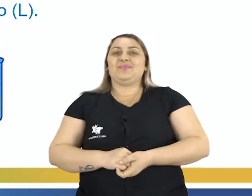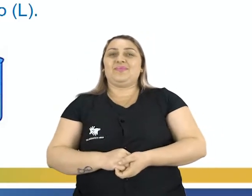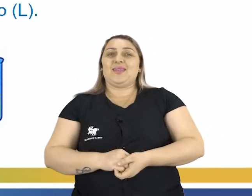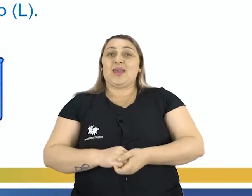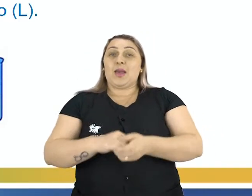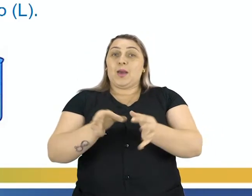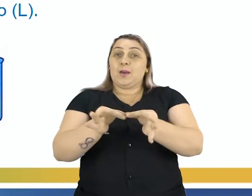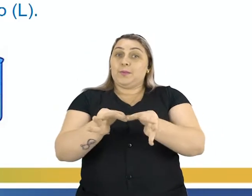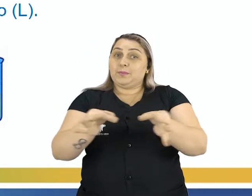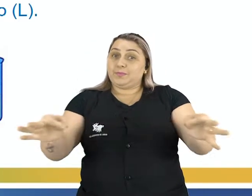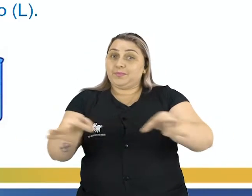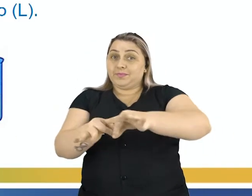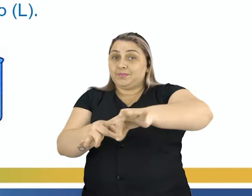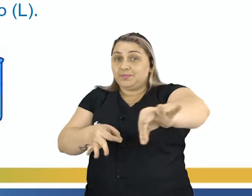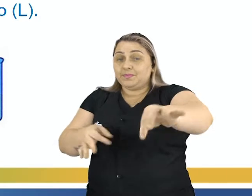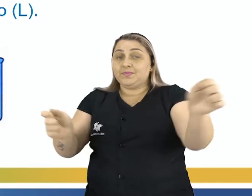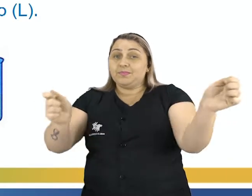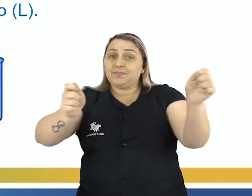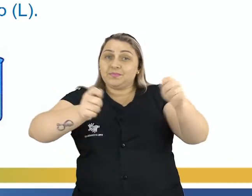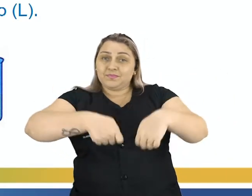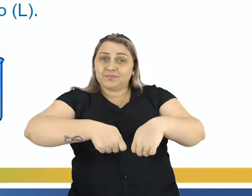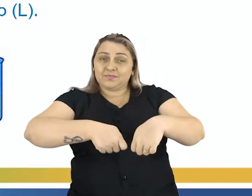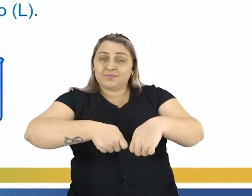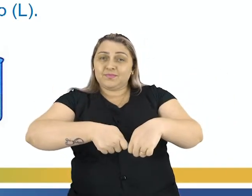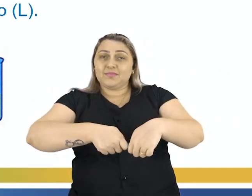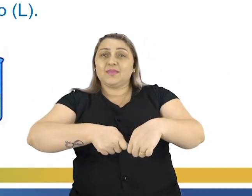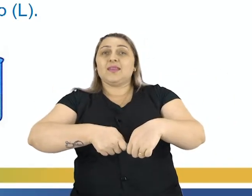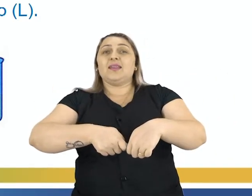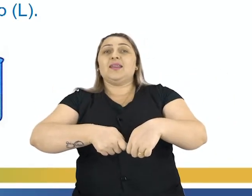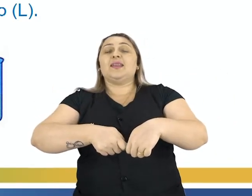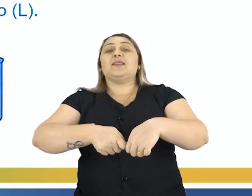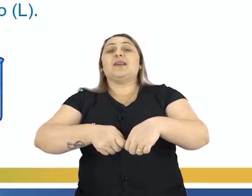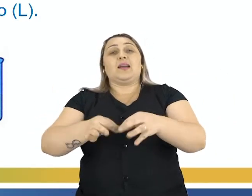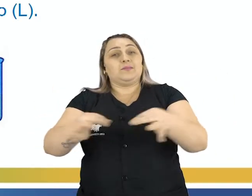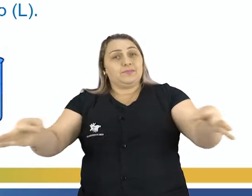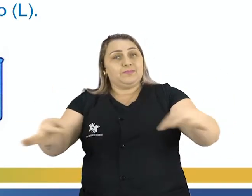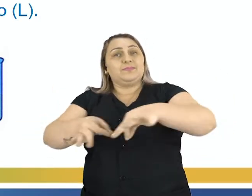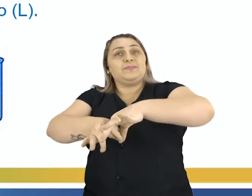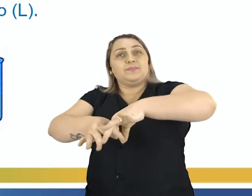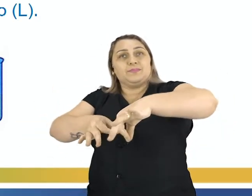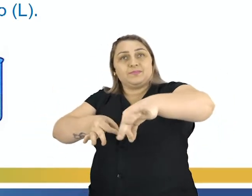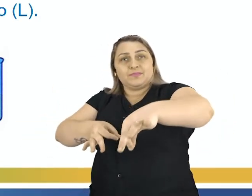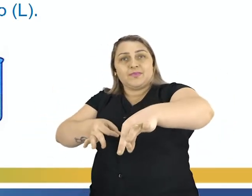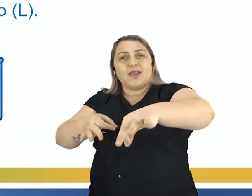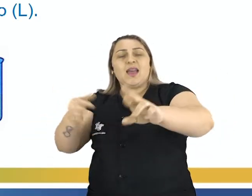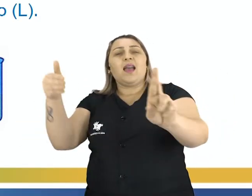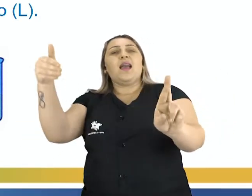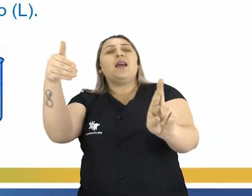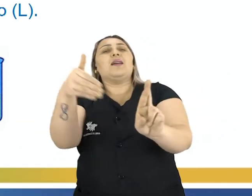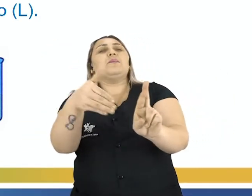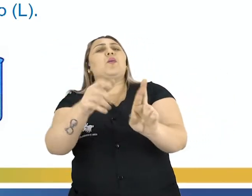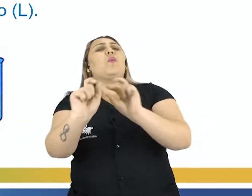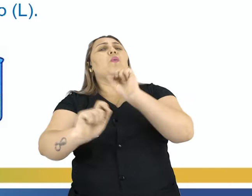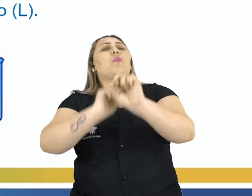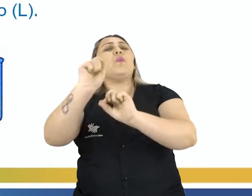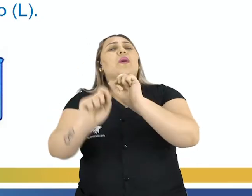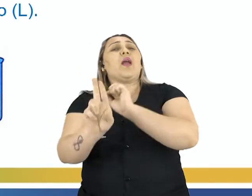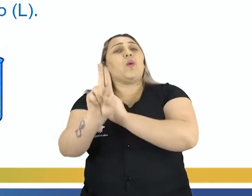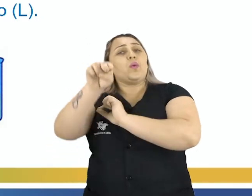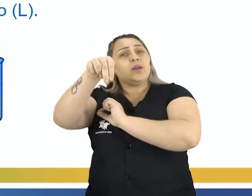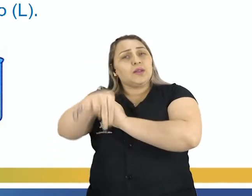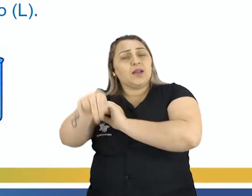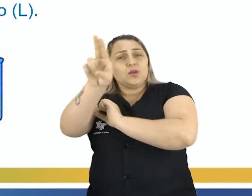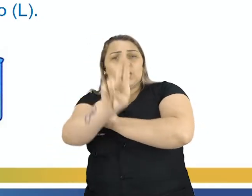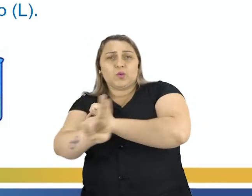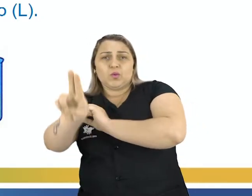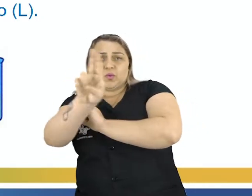Então, medidas de capacidade. As medidas de capacidades representam as unidades usadas